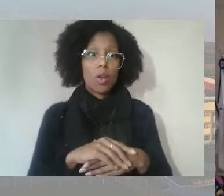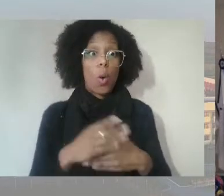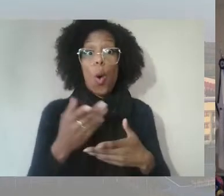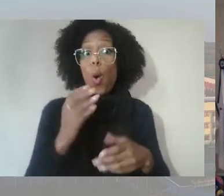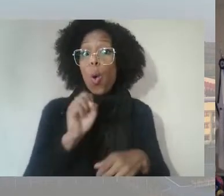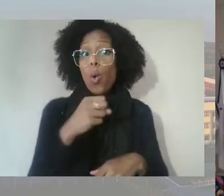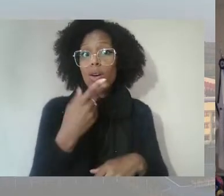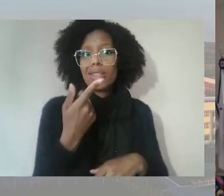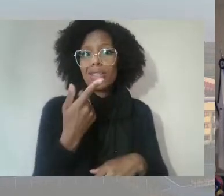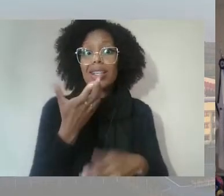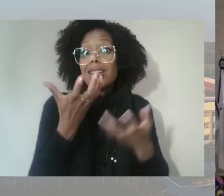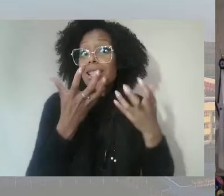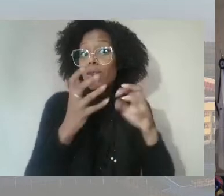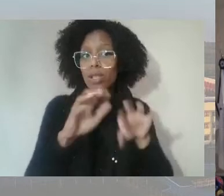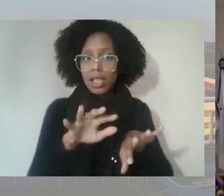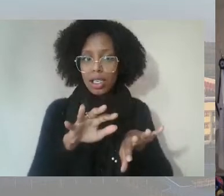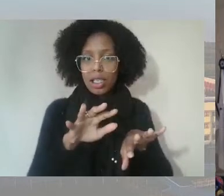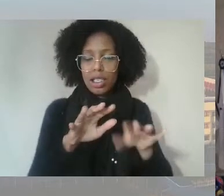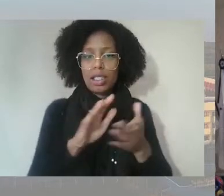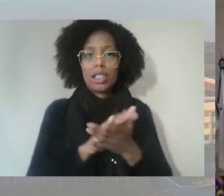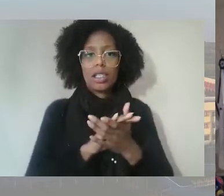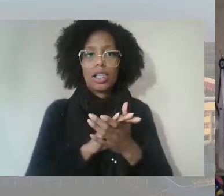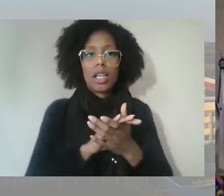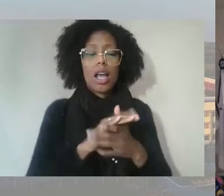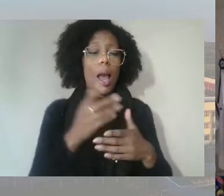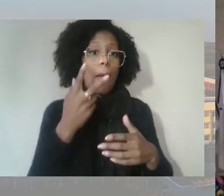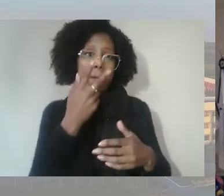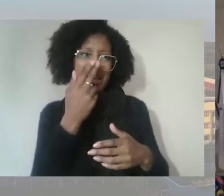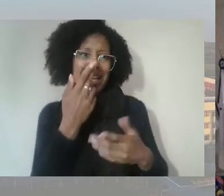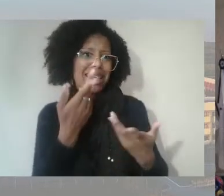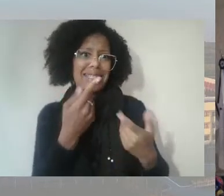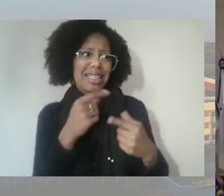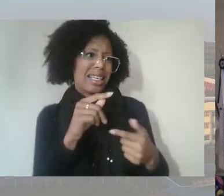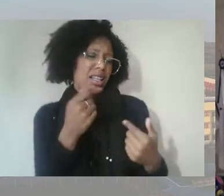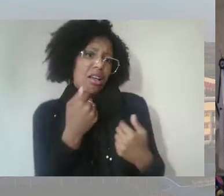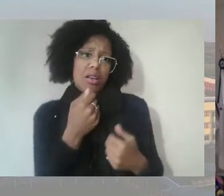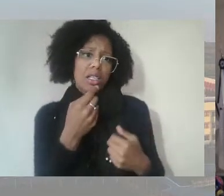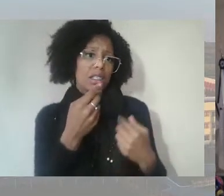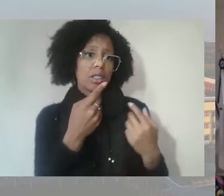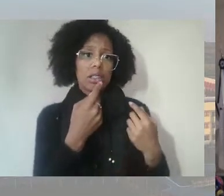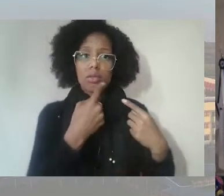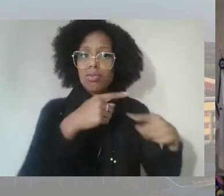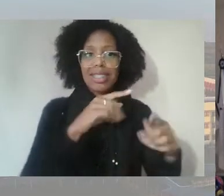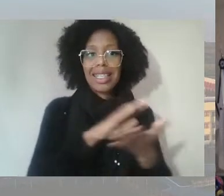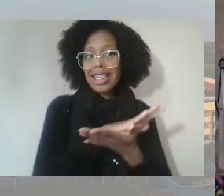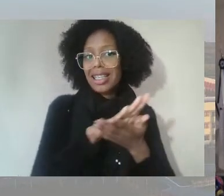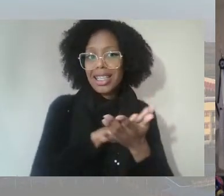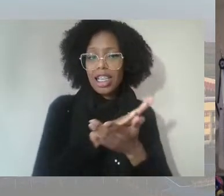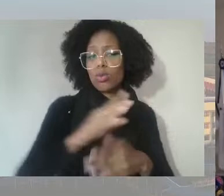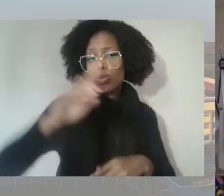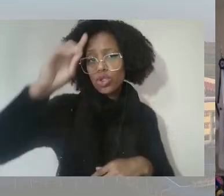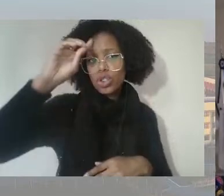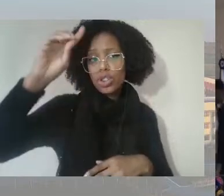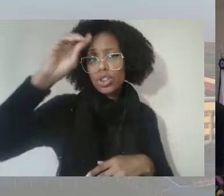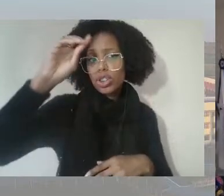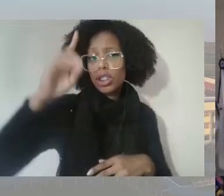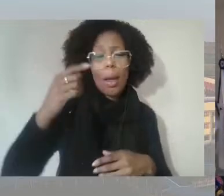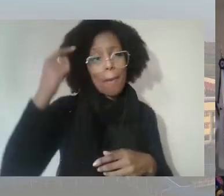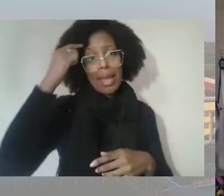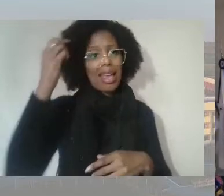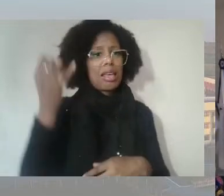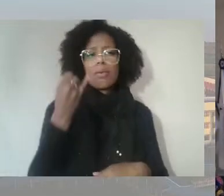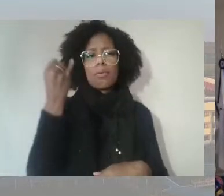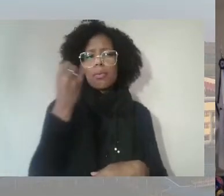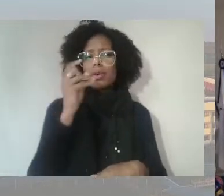né, e parece que não são vítimas do preconceito racial no seu dia a dia, e que isso não é importante. E aí